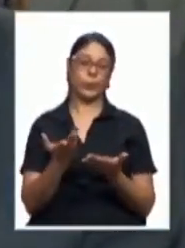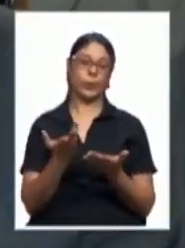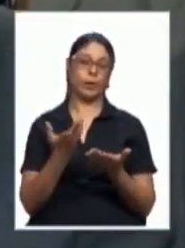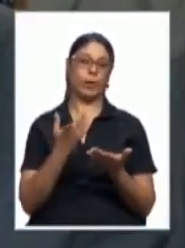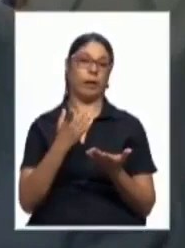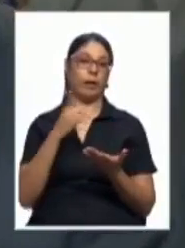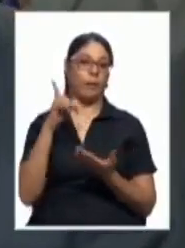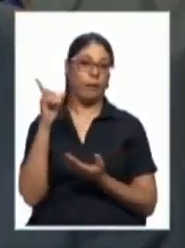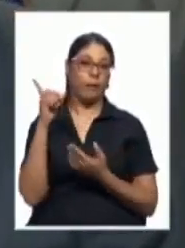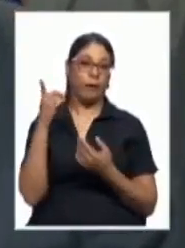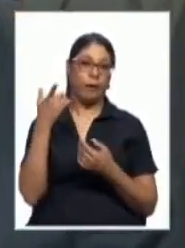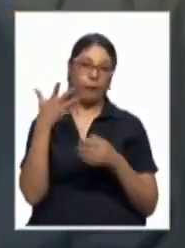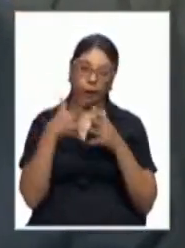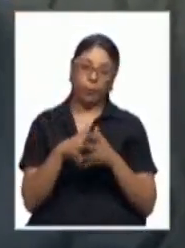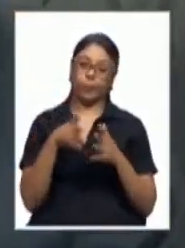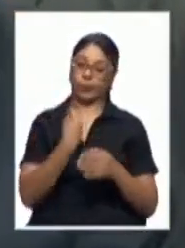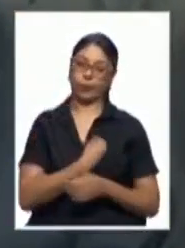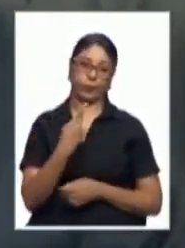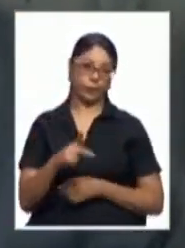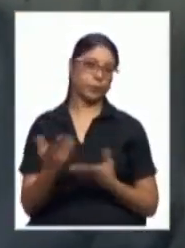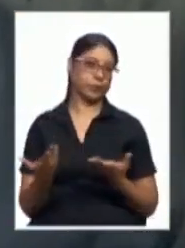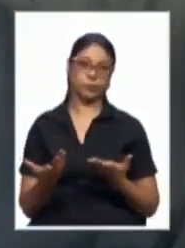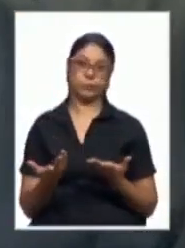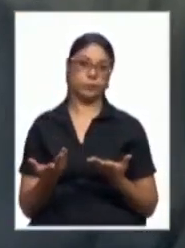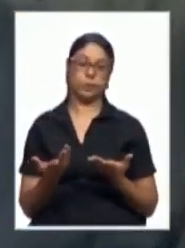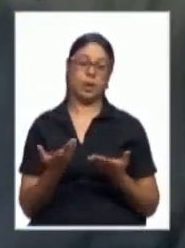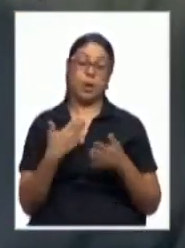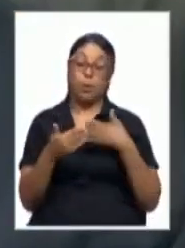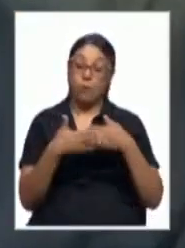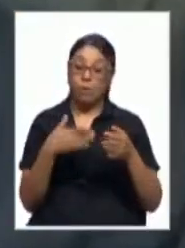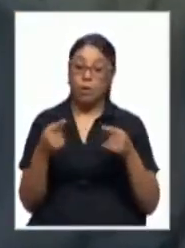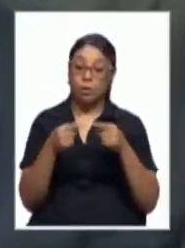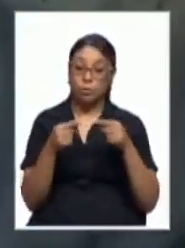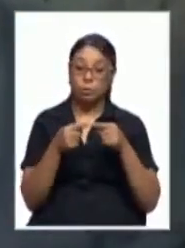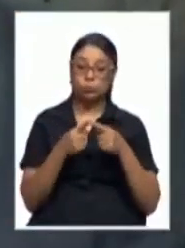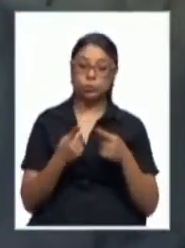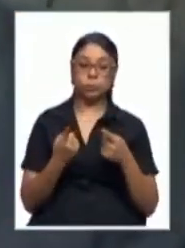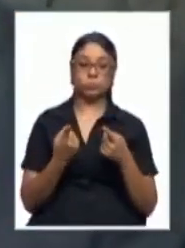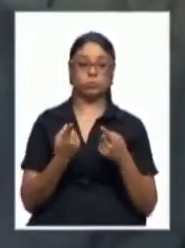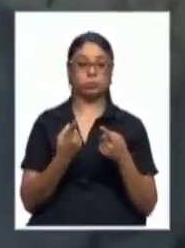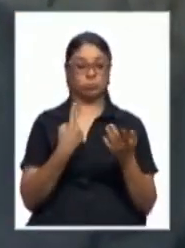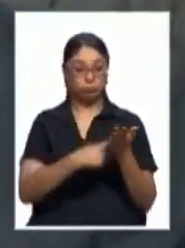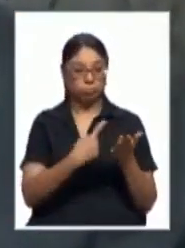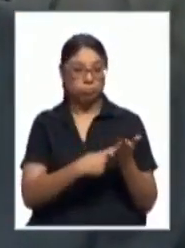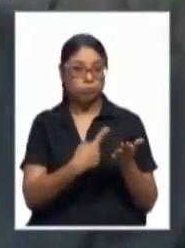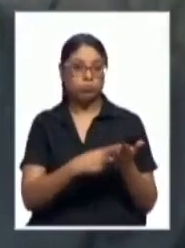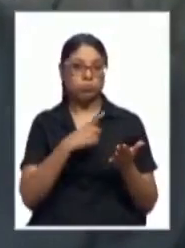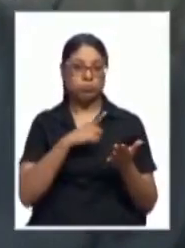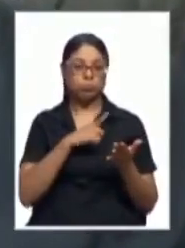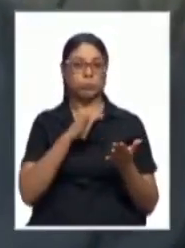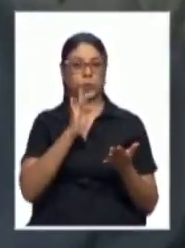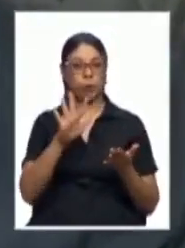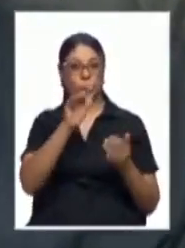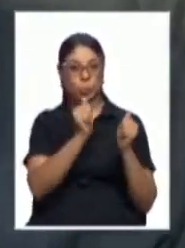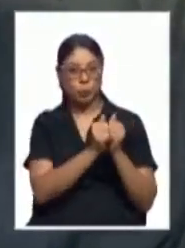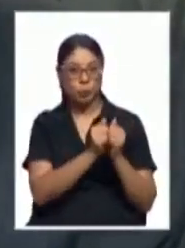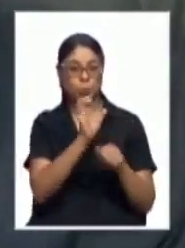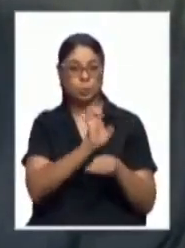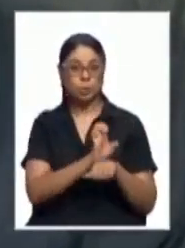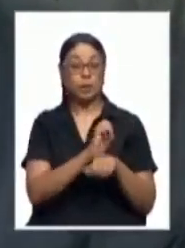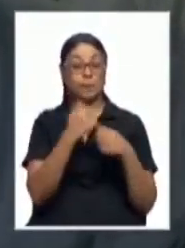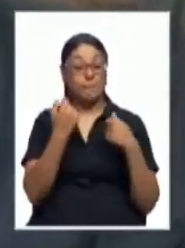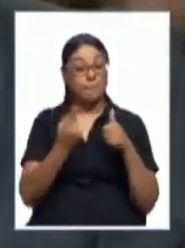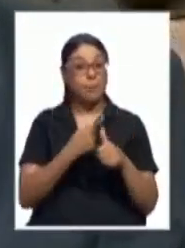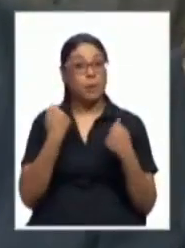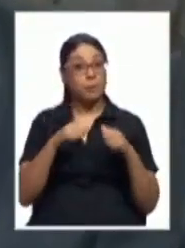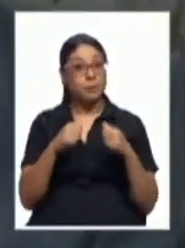e muito menos de acordo. Qualquer acordo que o Estado de Minas Gerais fizer com a União, ele deve passar primeiro pelo reconhecimento